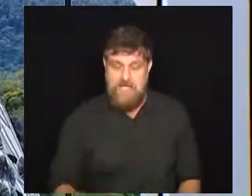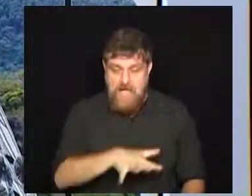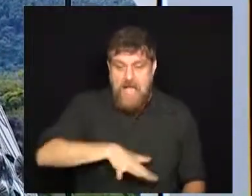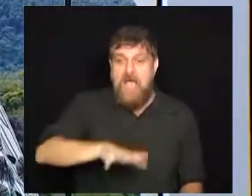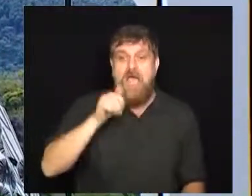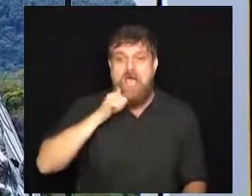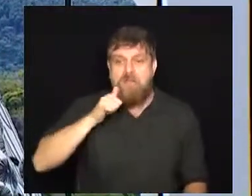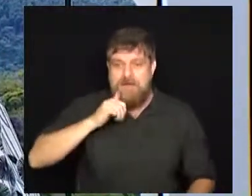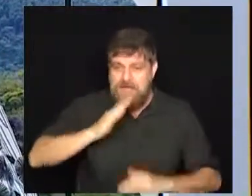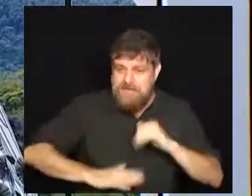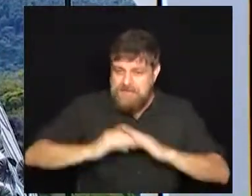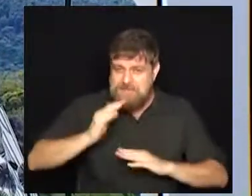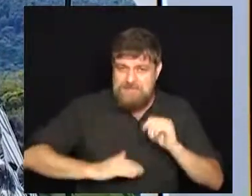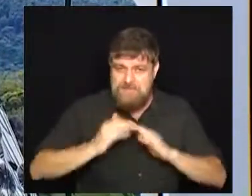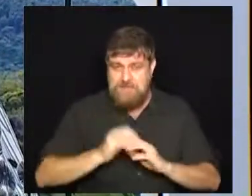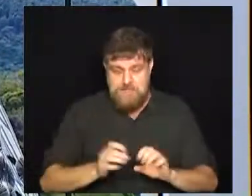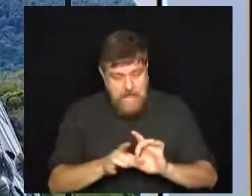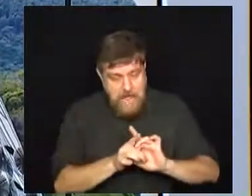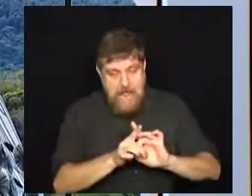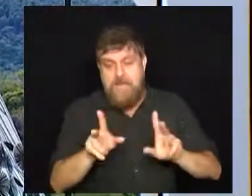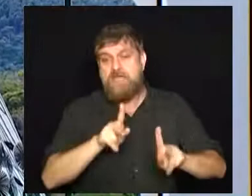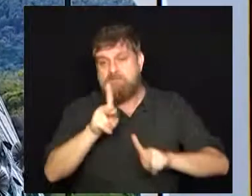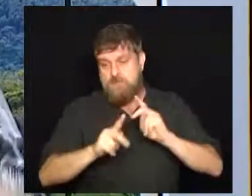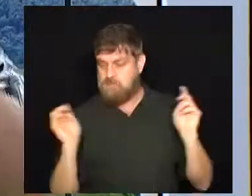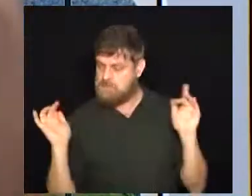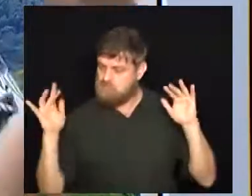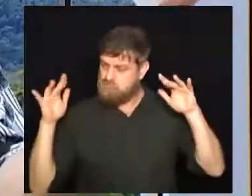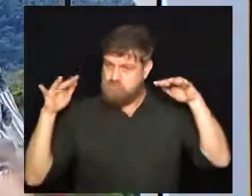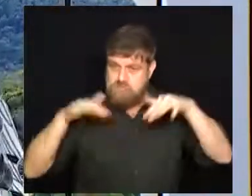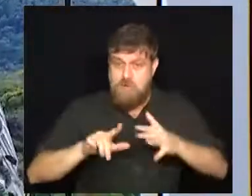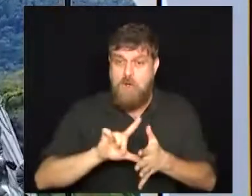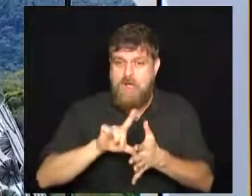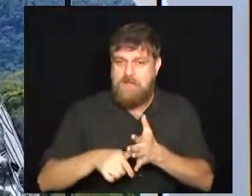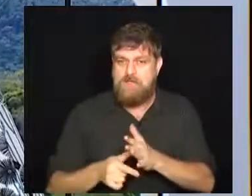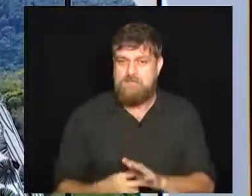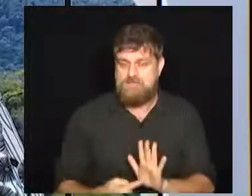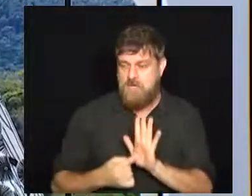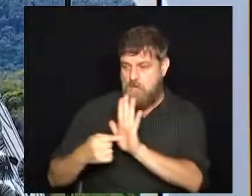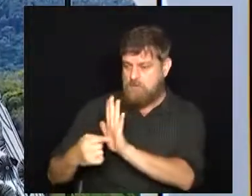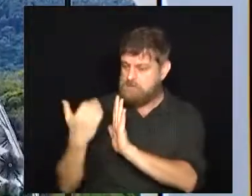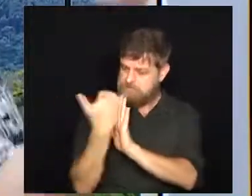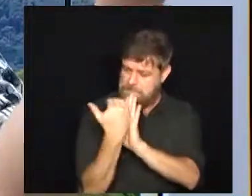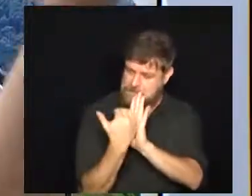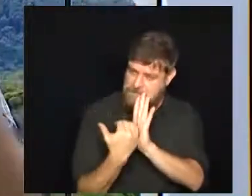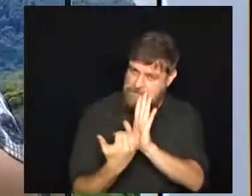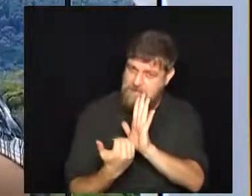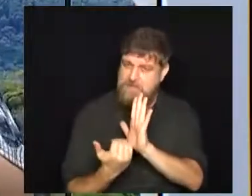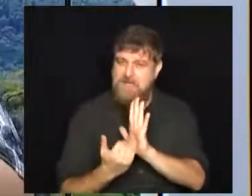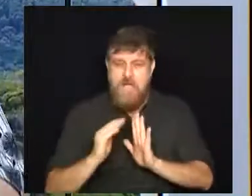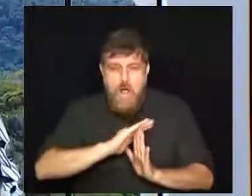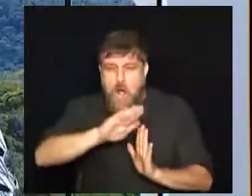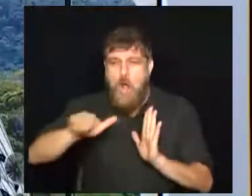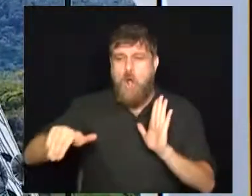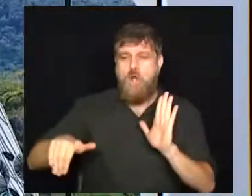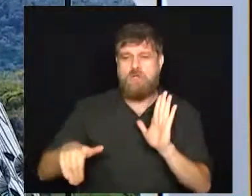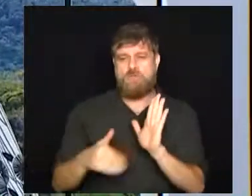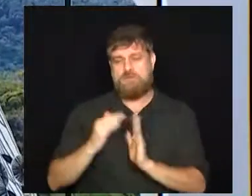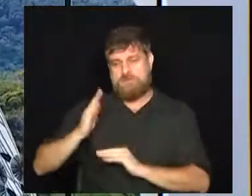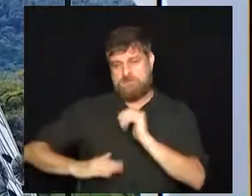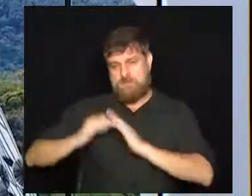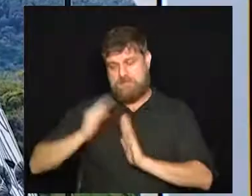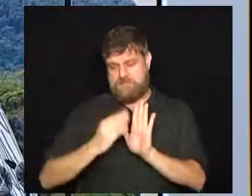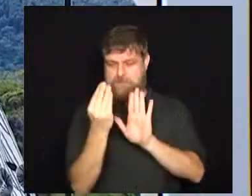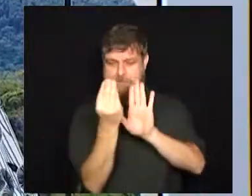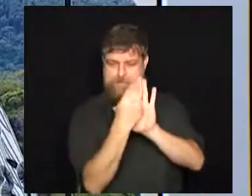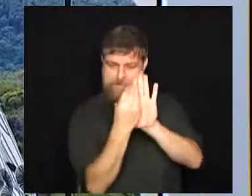nas atividades, aberto ao público, e depois eu até coloco para você também disponibilizando todo o